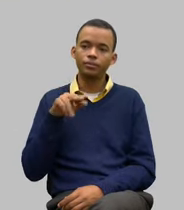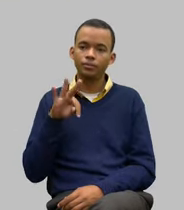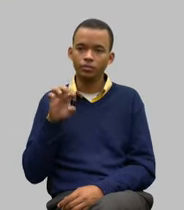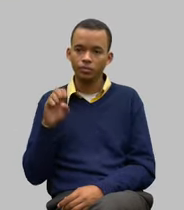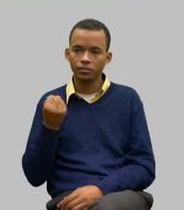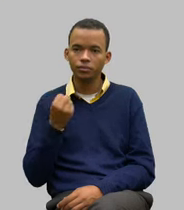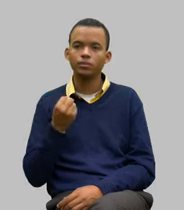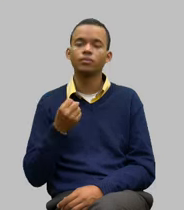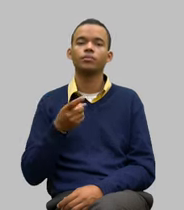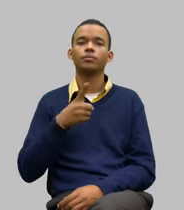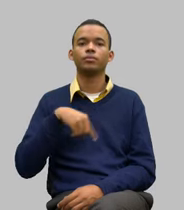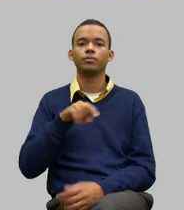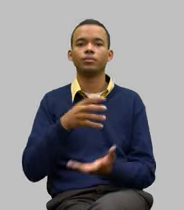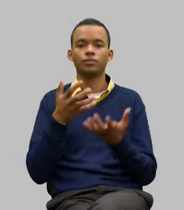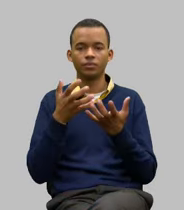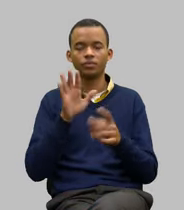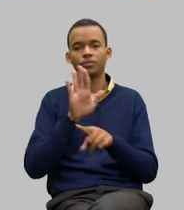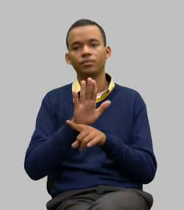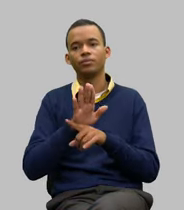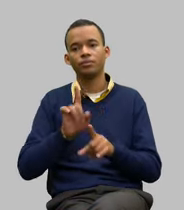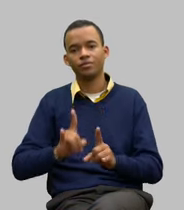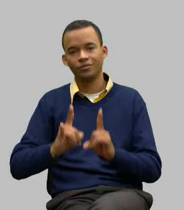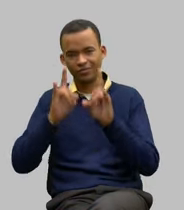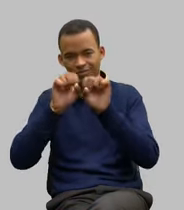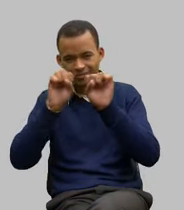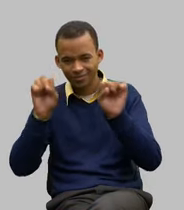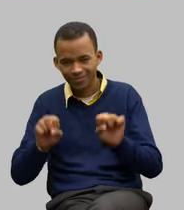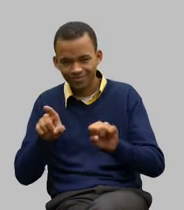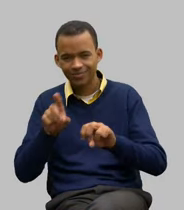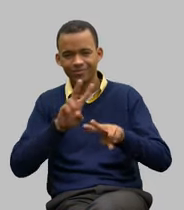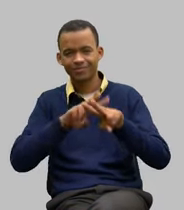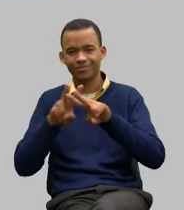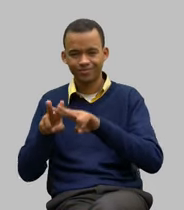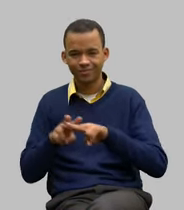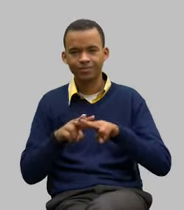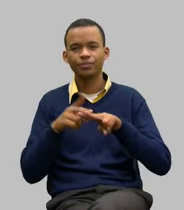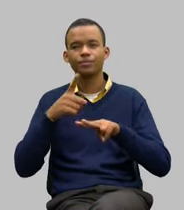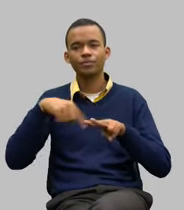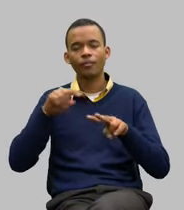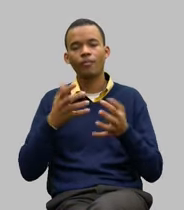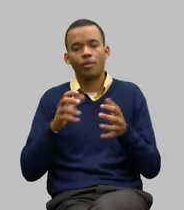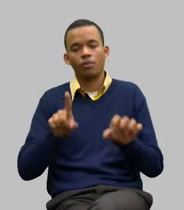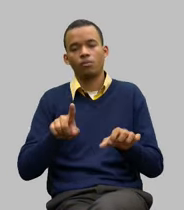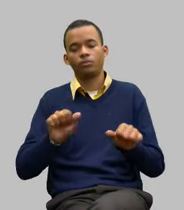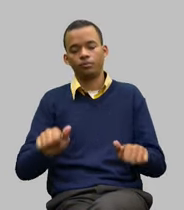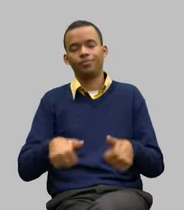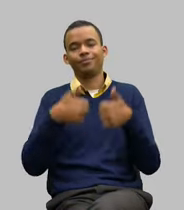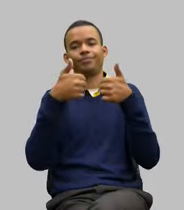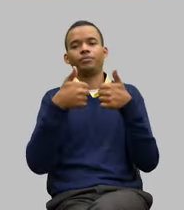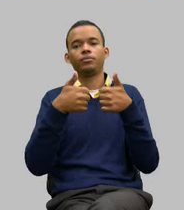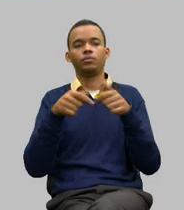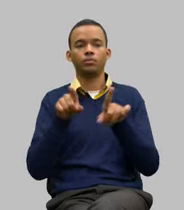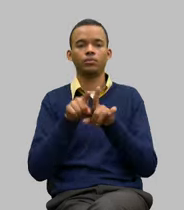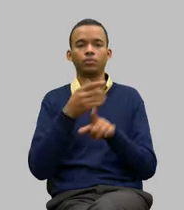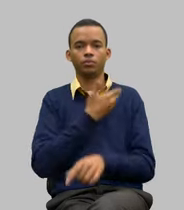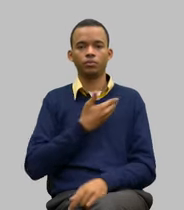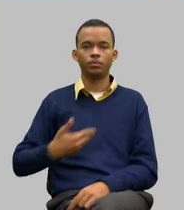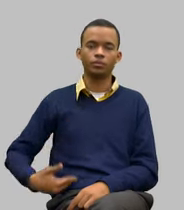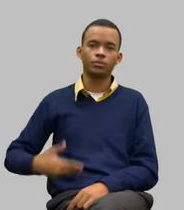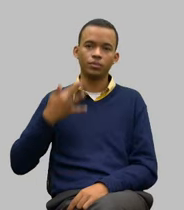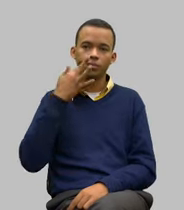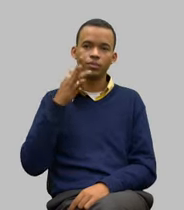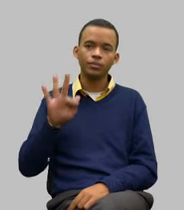fazer com que o s prisional melhore com relação aquilo que o senhor mencionou do governo federal tentar atrapalhar de alguma